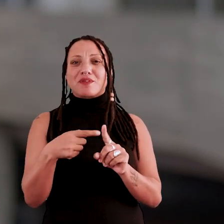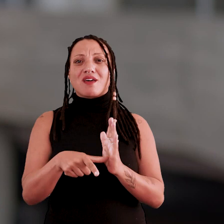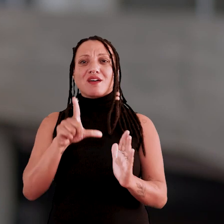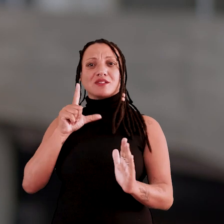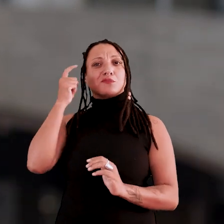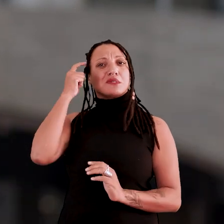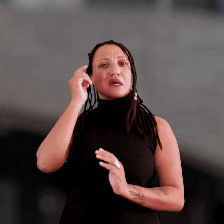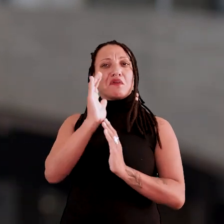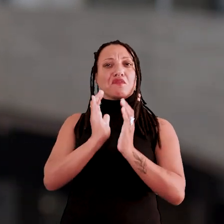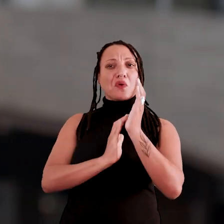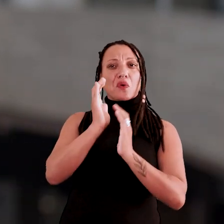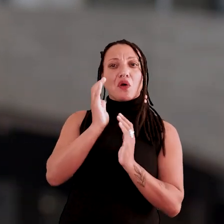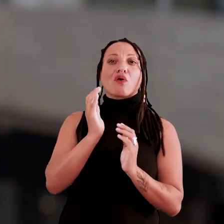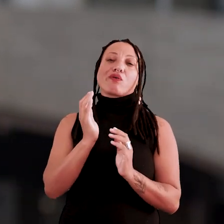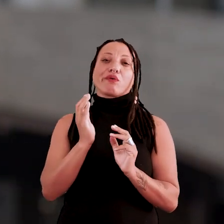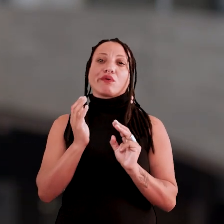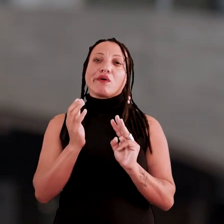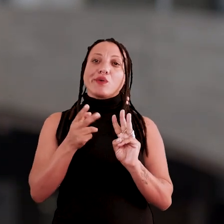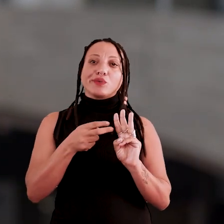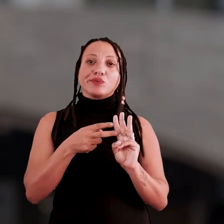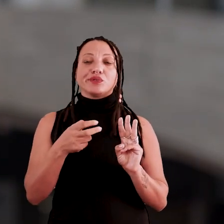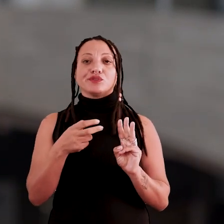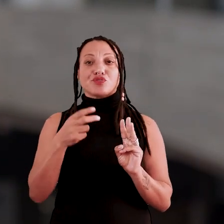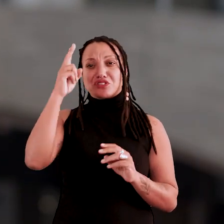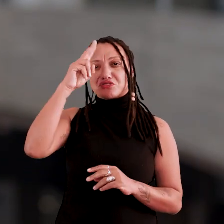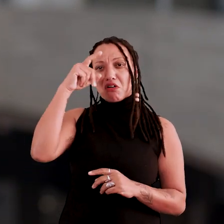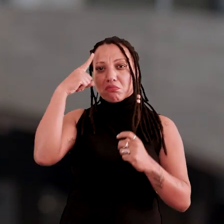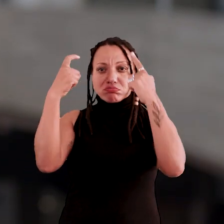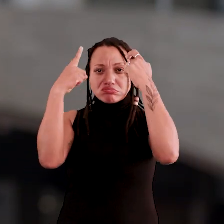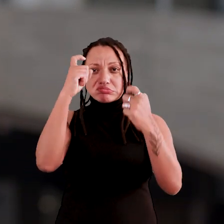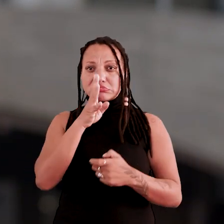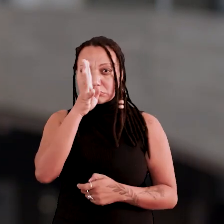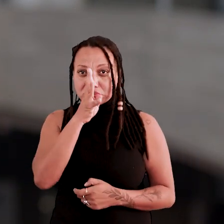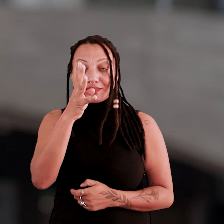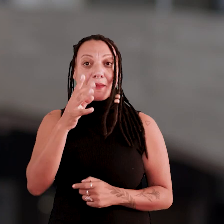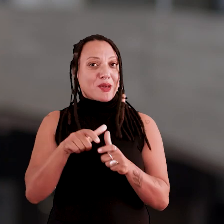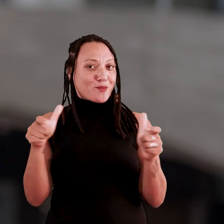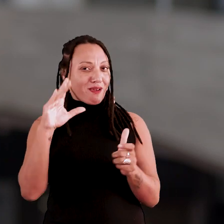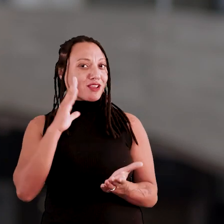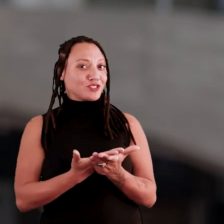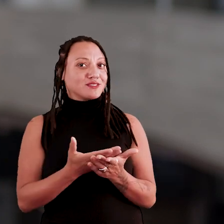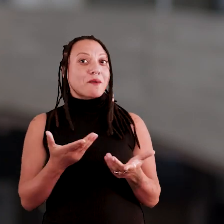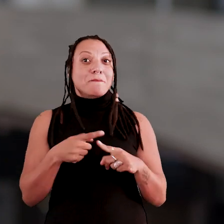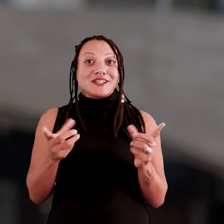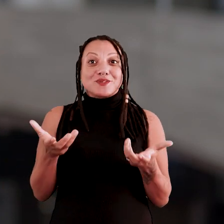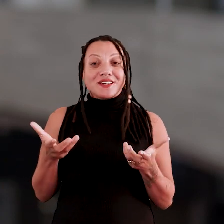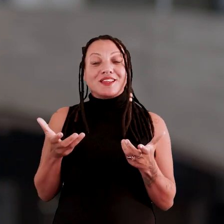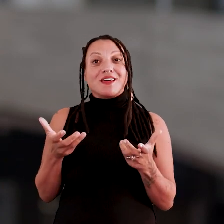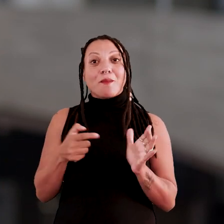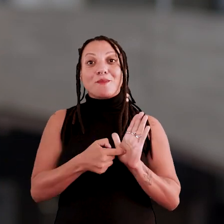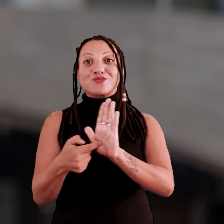para a sociedade. A ideia do trabalho é essa. Fiquei muito feliz com o convite e o